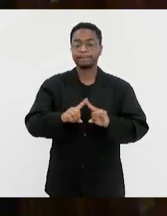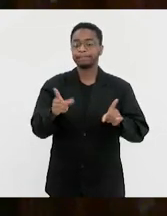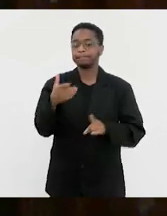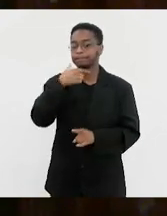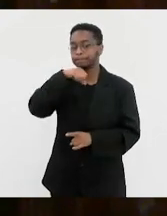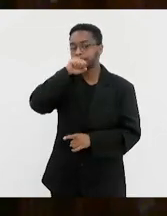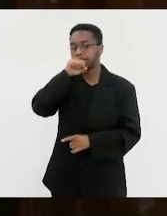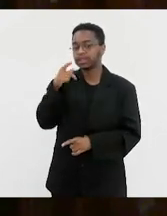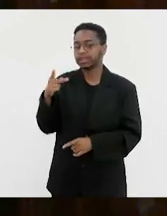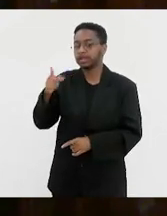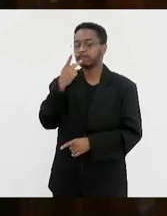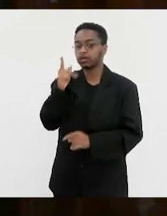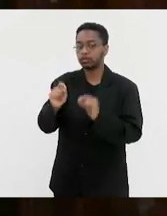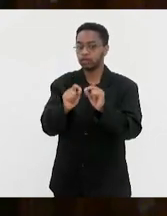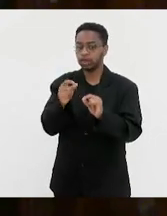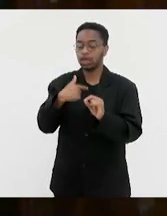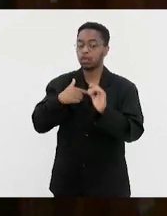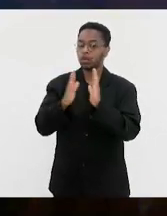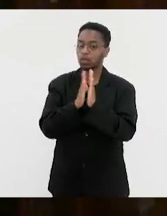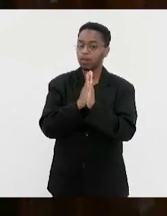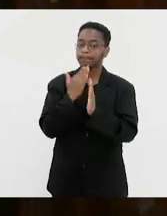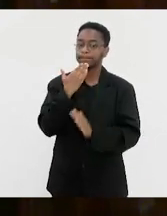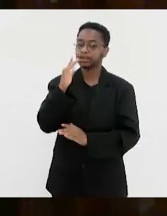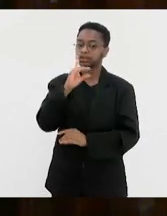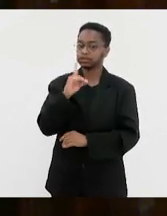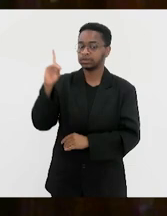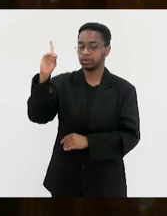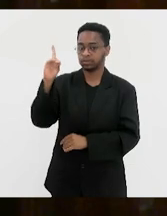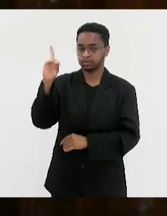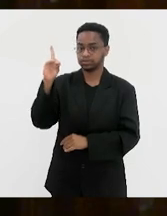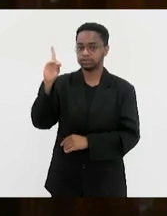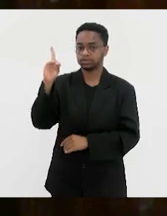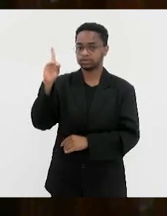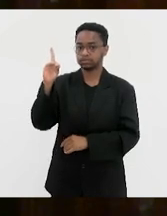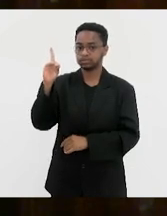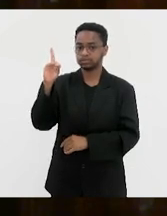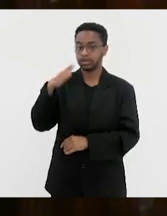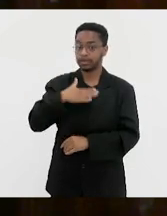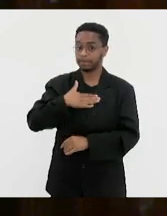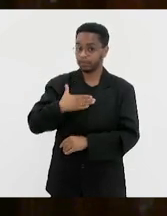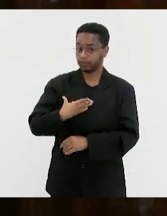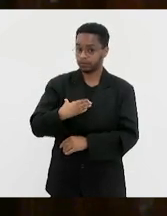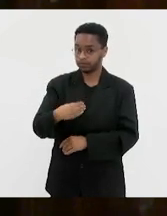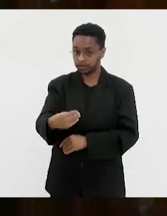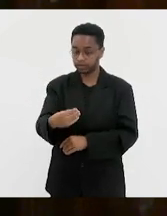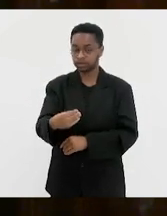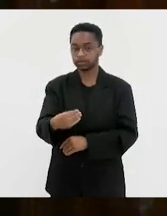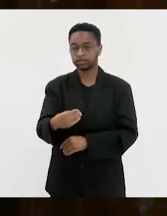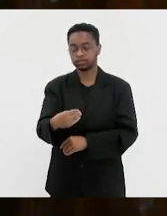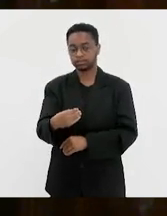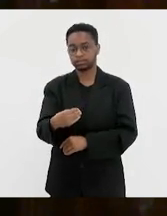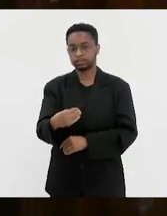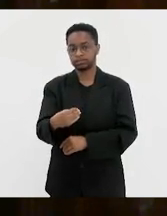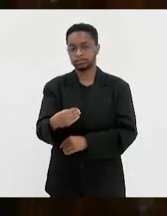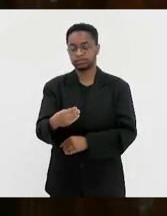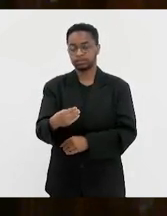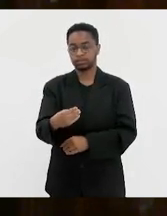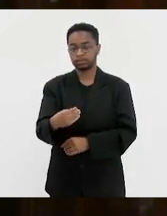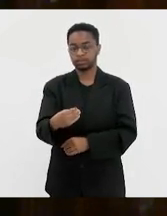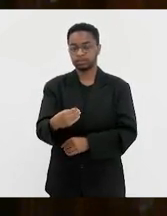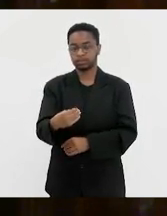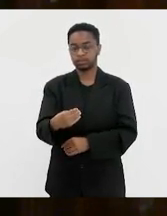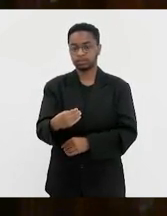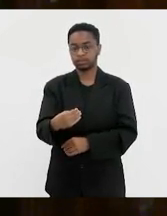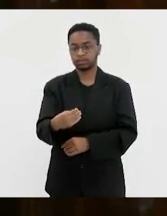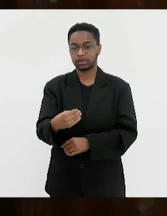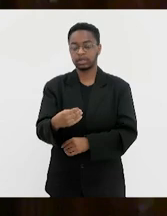dizia o seguinte: meu filho, eu rezava, pedia a Deus para que o meu filho ficasse sujo de